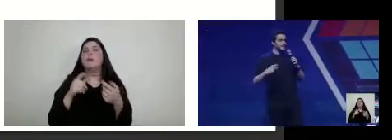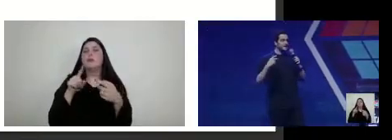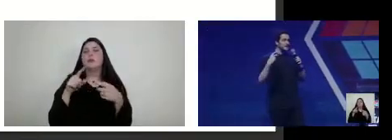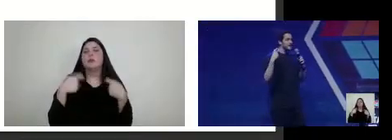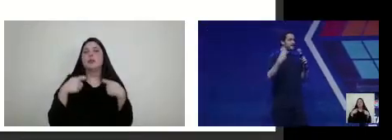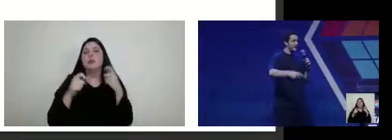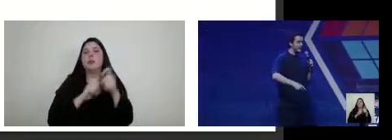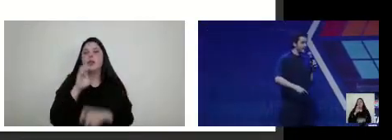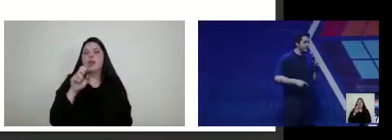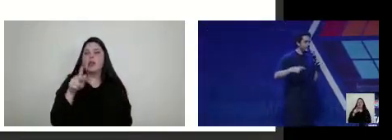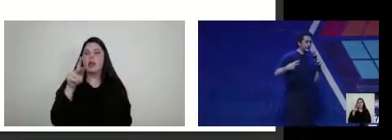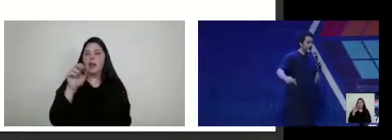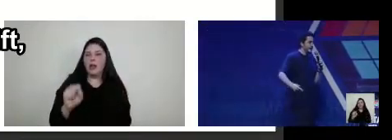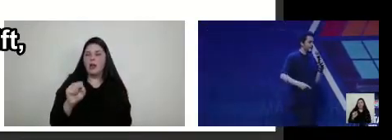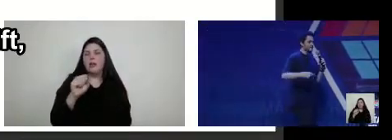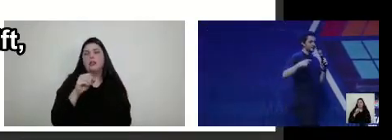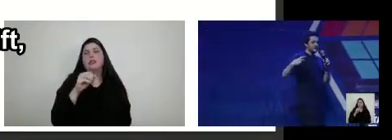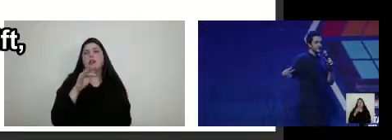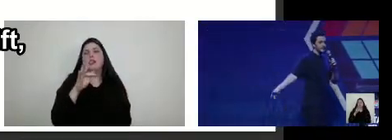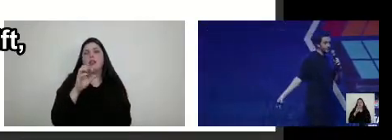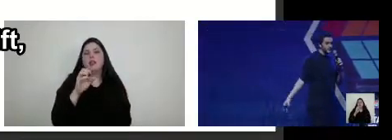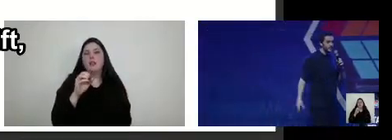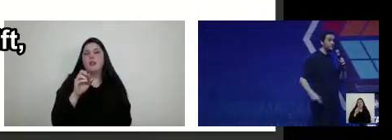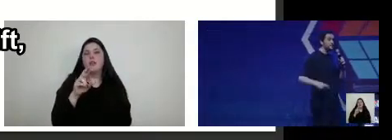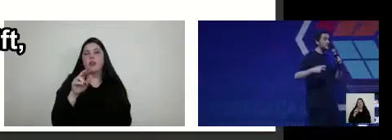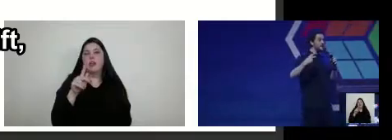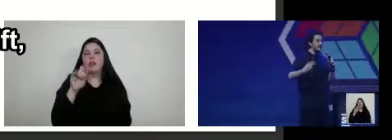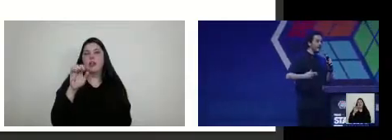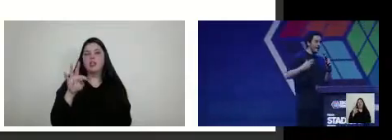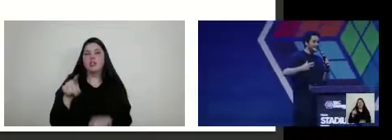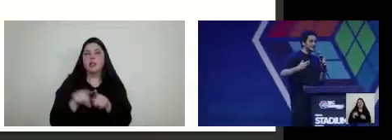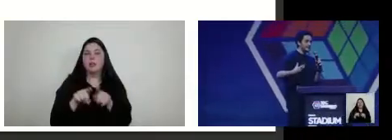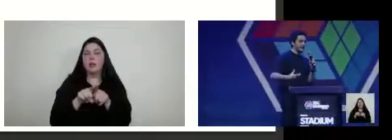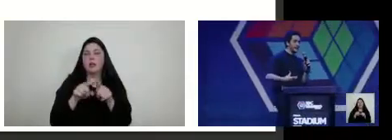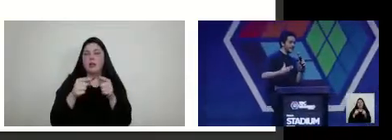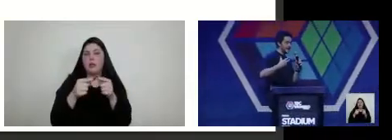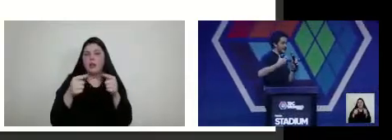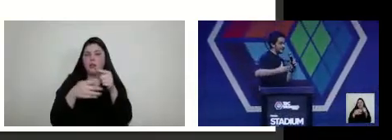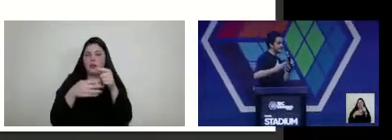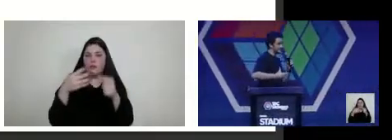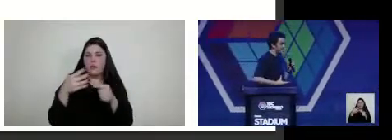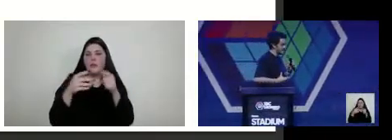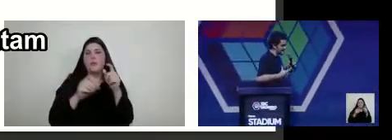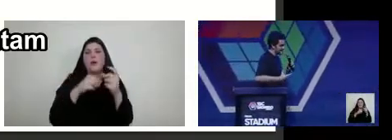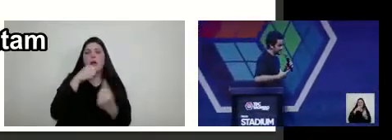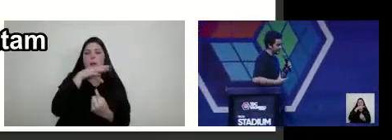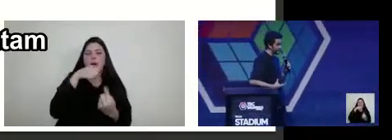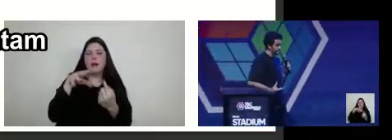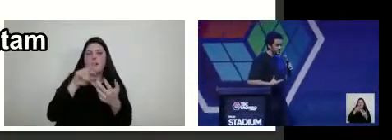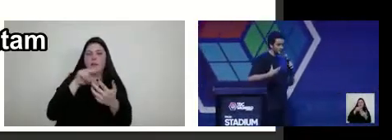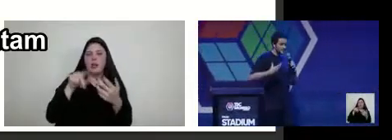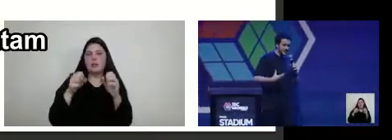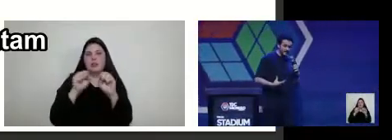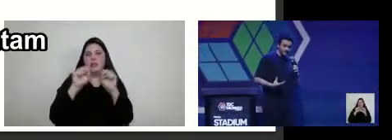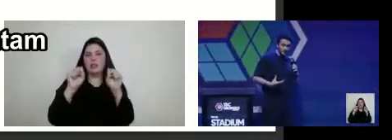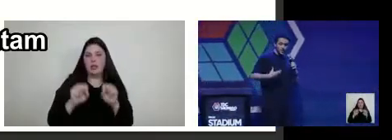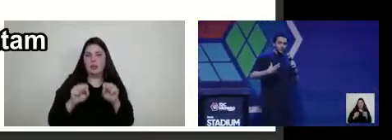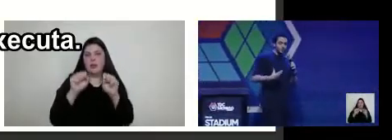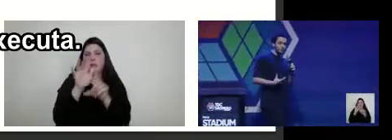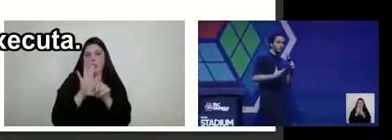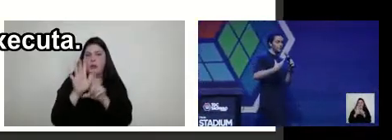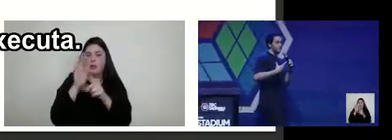EKS, você tem Fargate, AKS, você tem OpenShift, e aí esses sistemas, essas plataformas